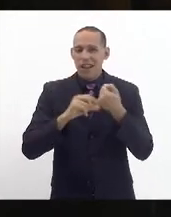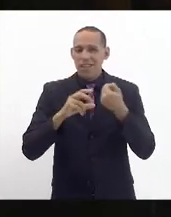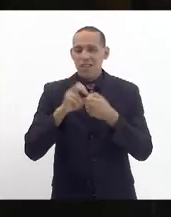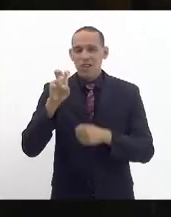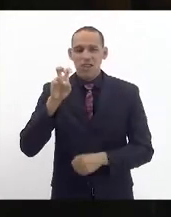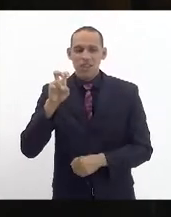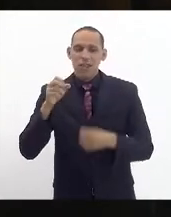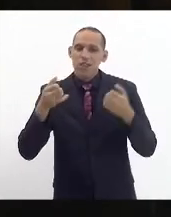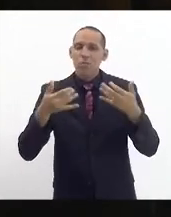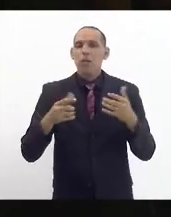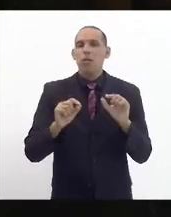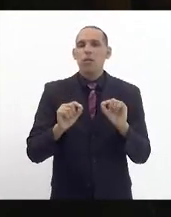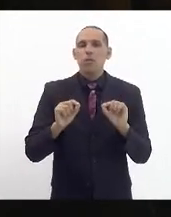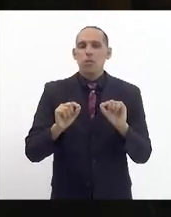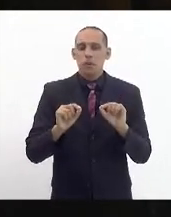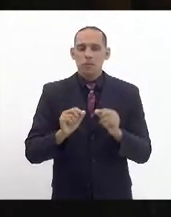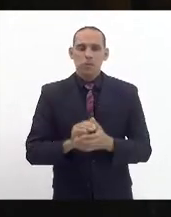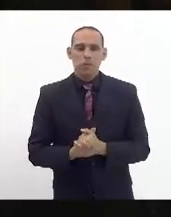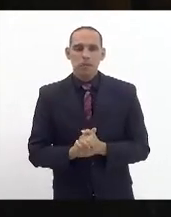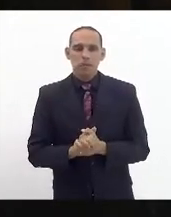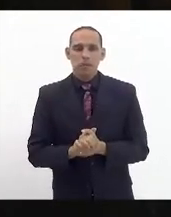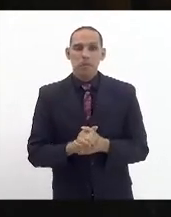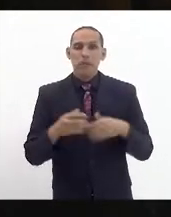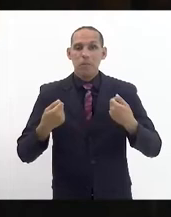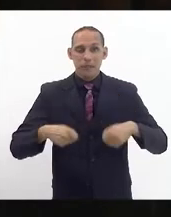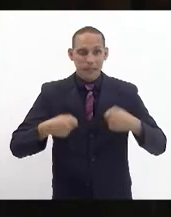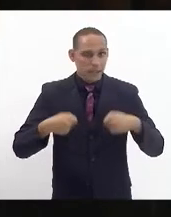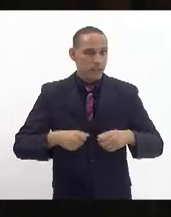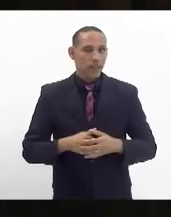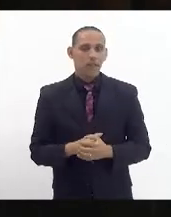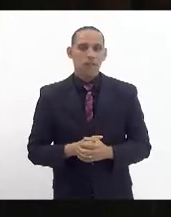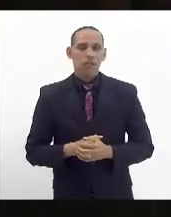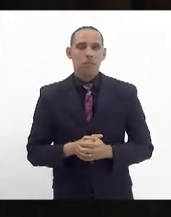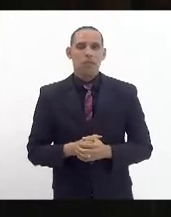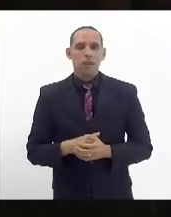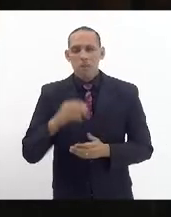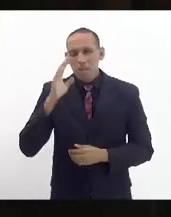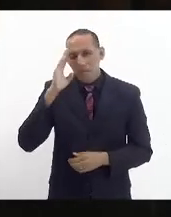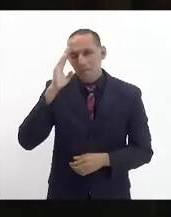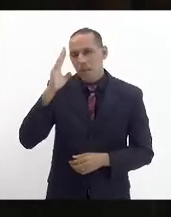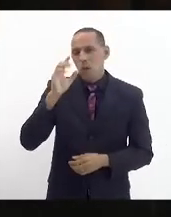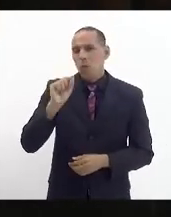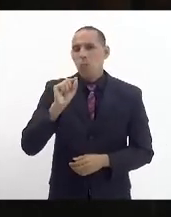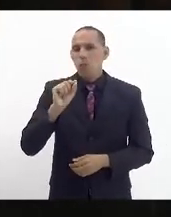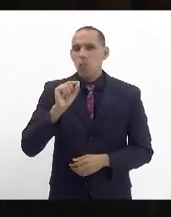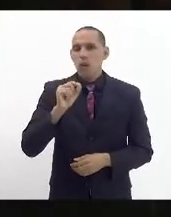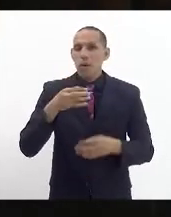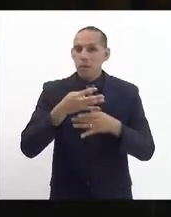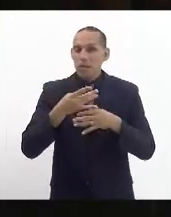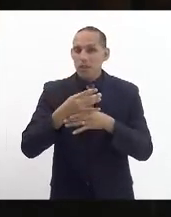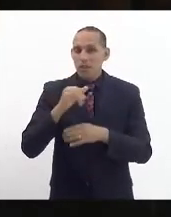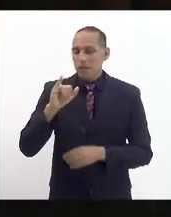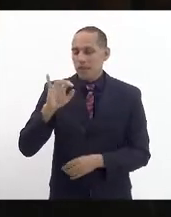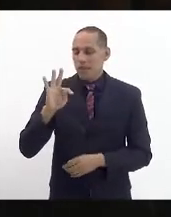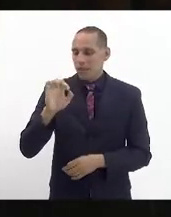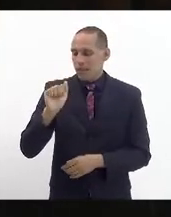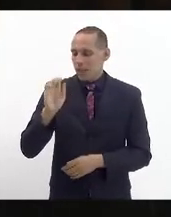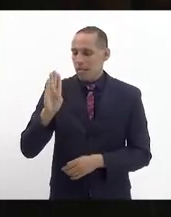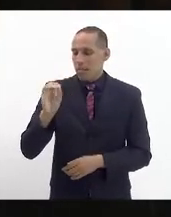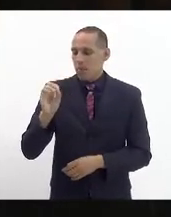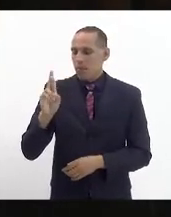nova legislação devem se instalar preferencialmente nos municípios de Itaboraí,